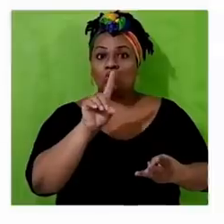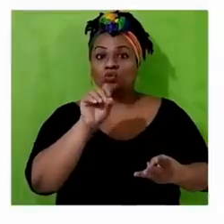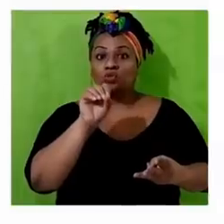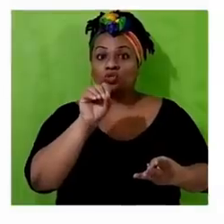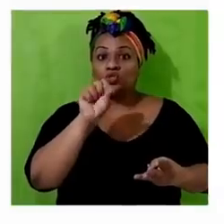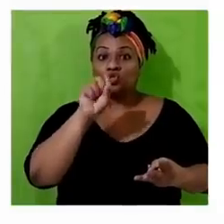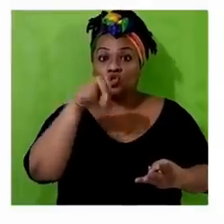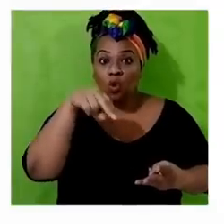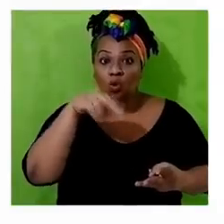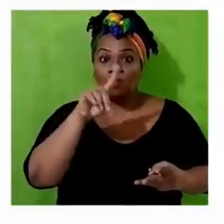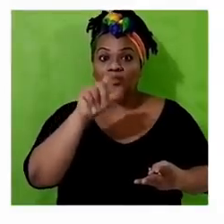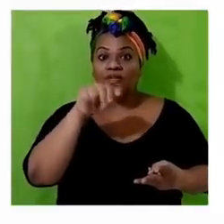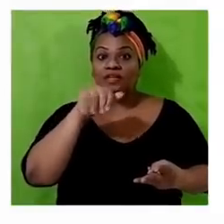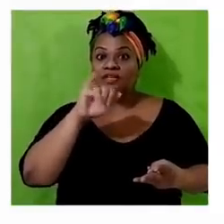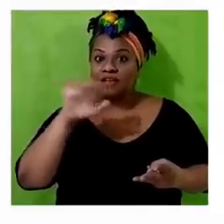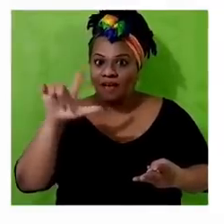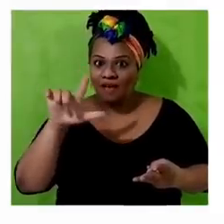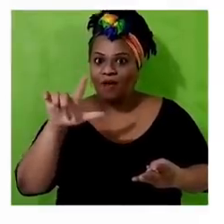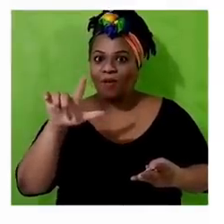Justin Daniel,